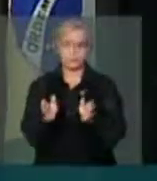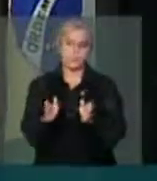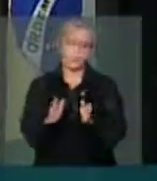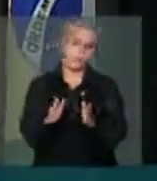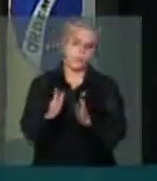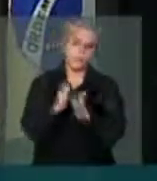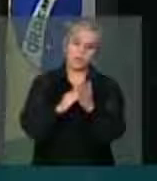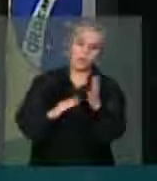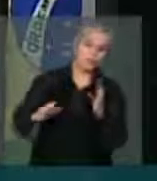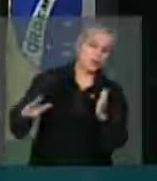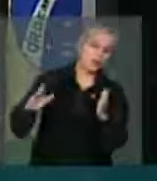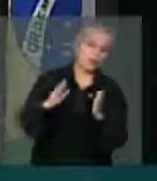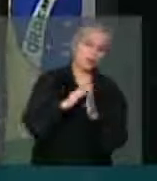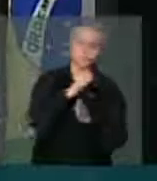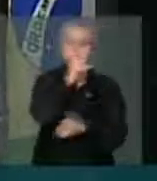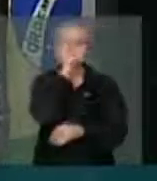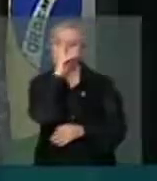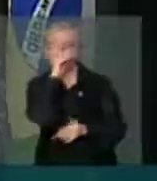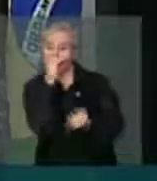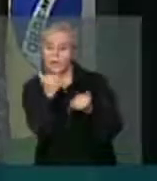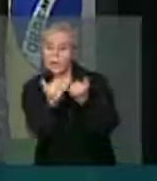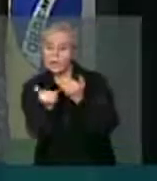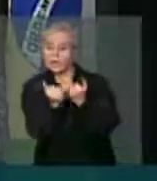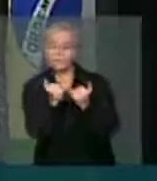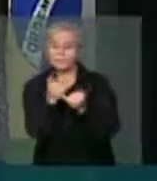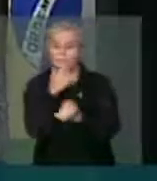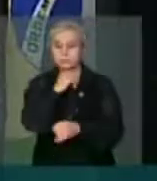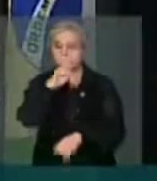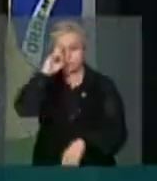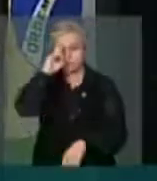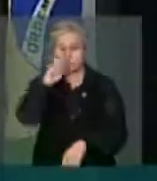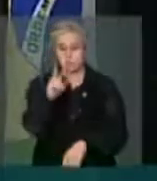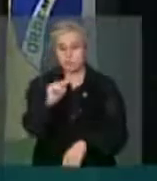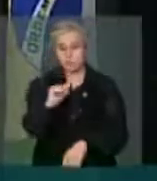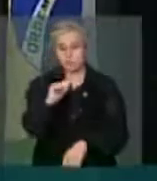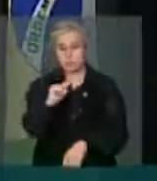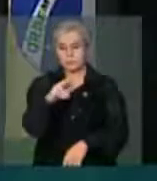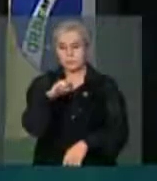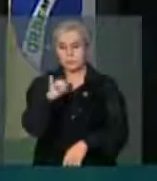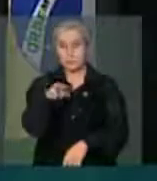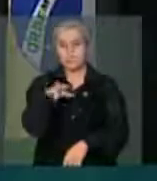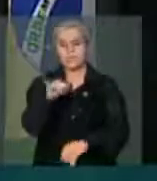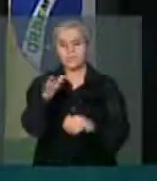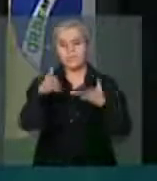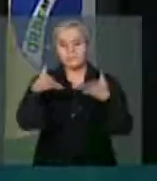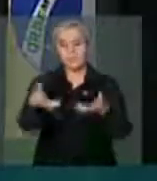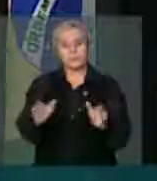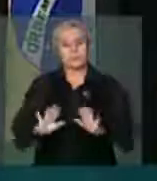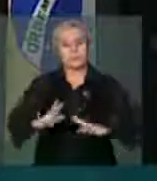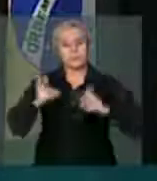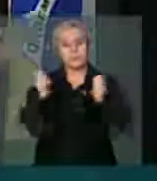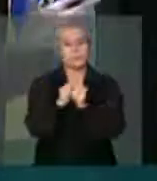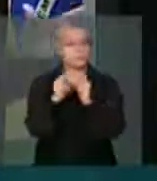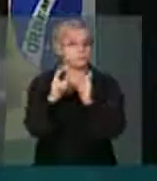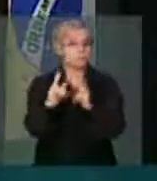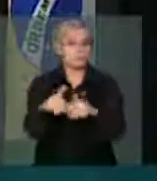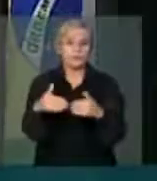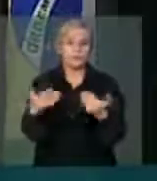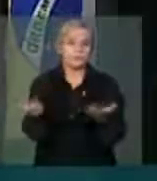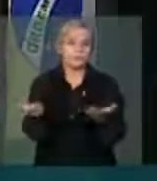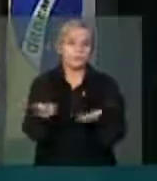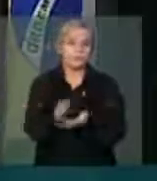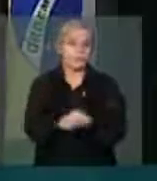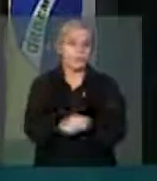achavam que o senhor Vaccari participaria dessa mesma solenidade. Do porquê